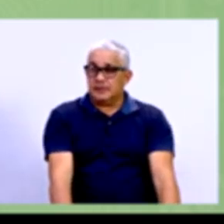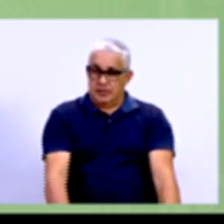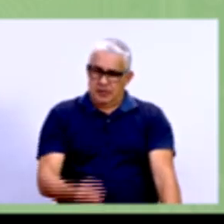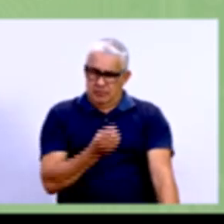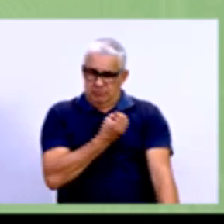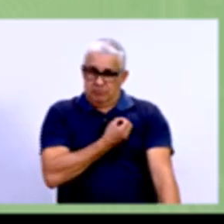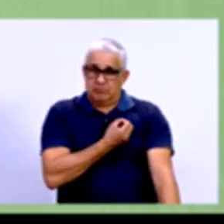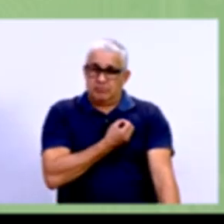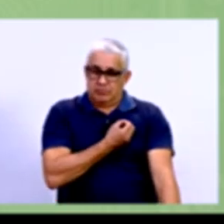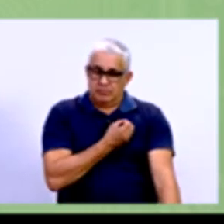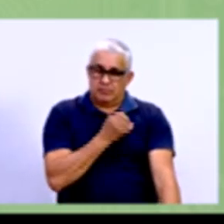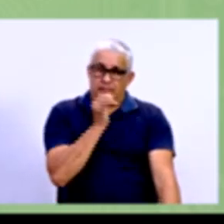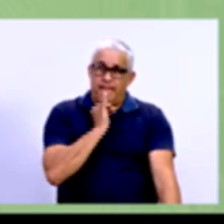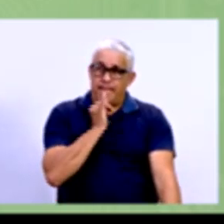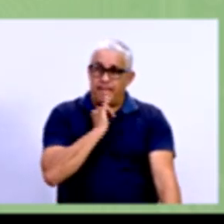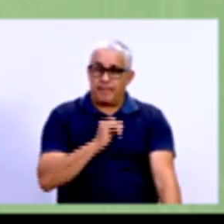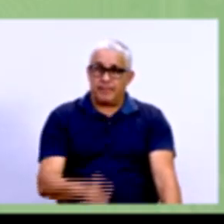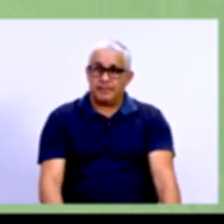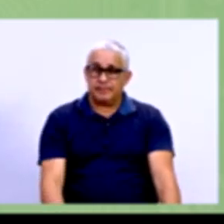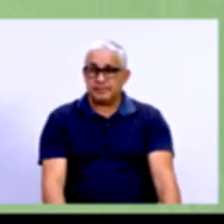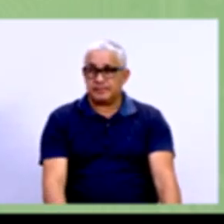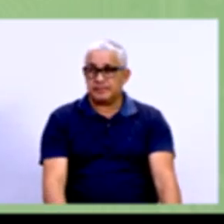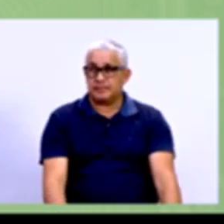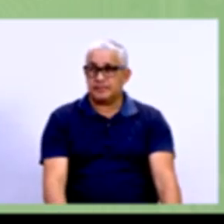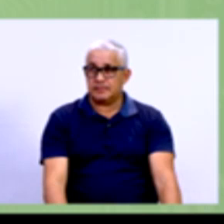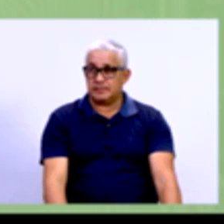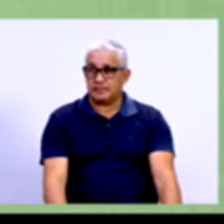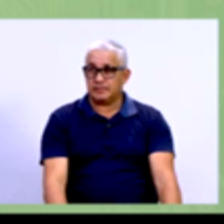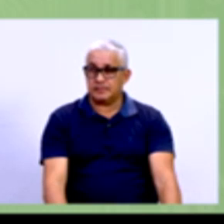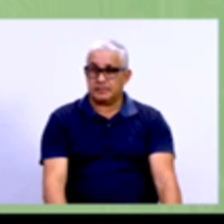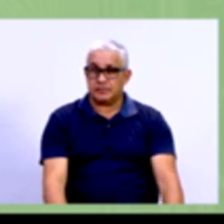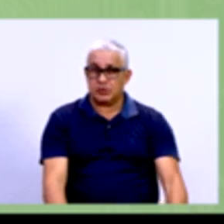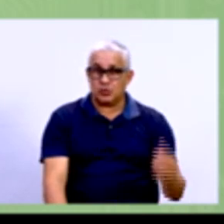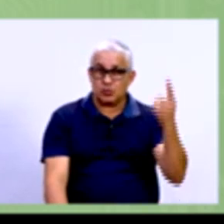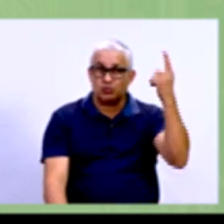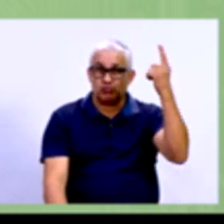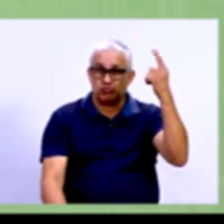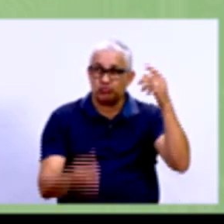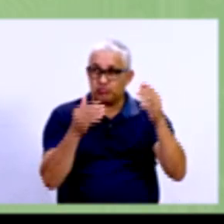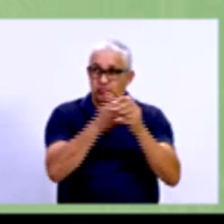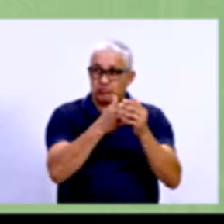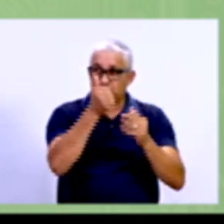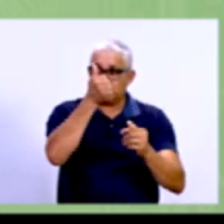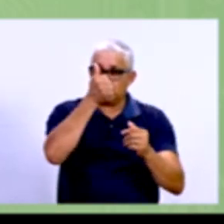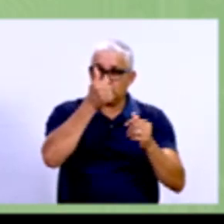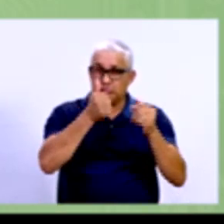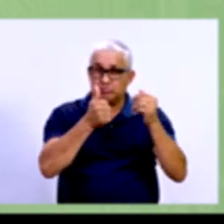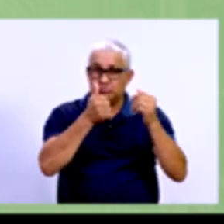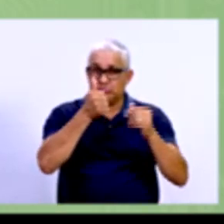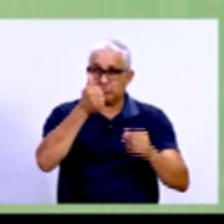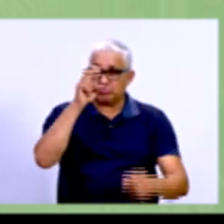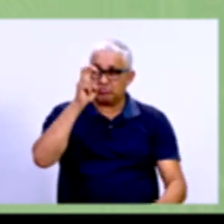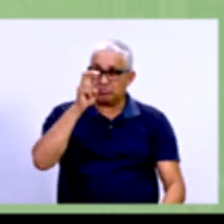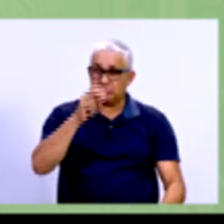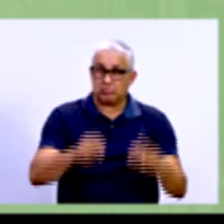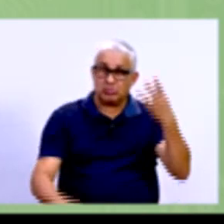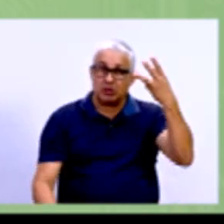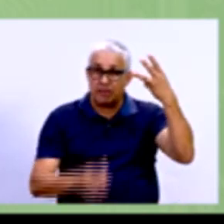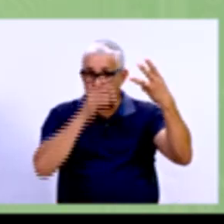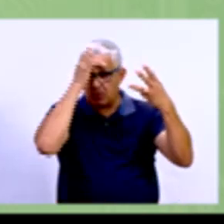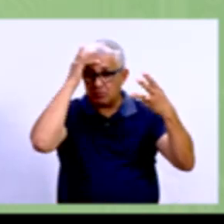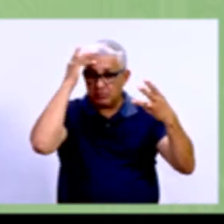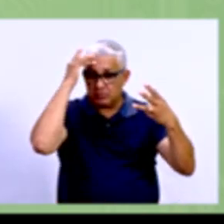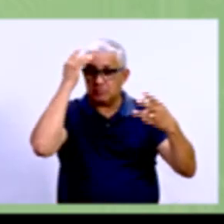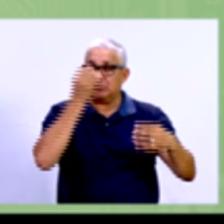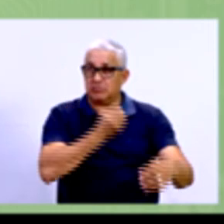né? Vamos supor, de nota de 1 a 15, 3 pessoas tiraram essa nota. De nota 16